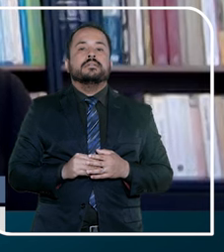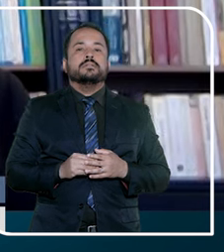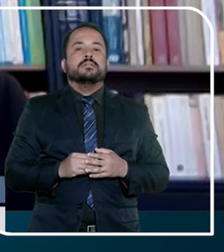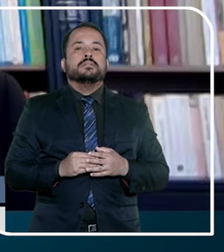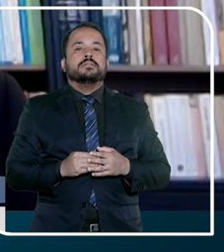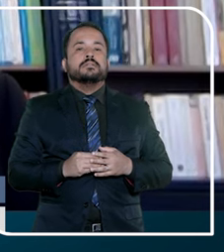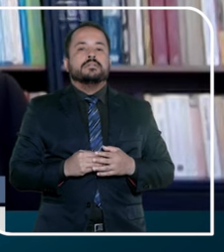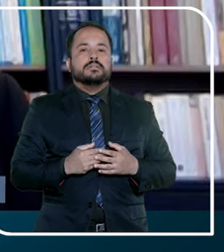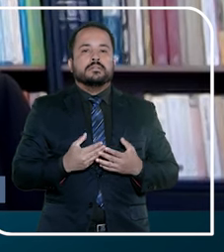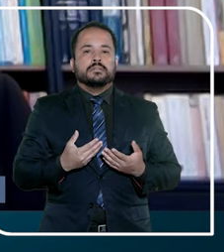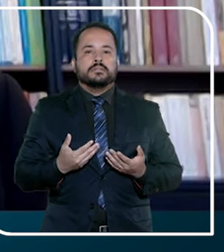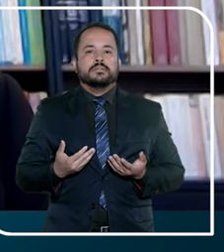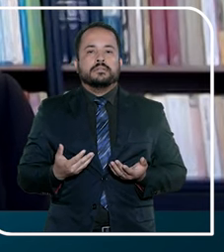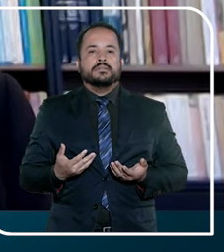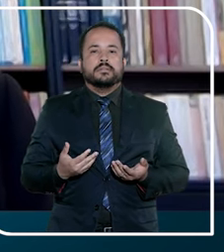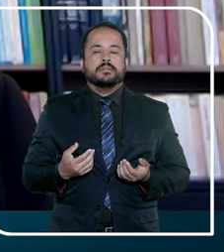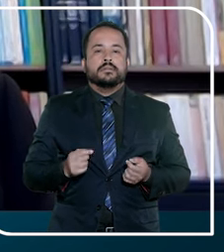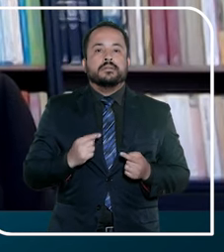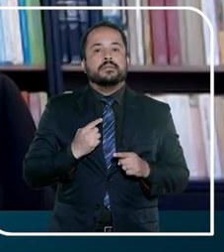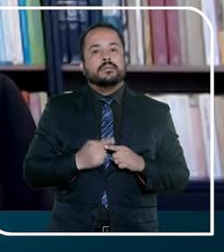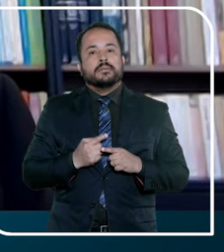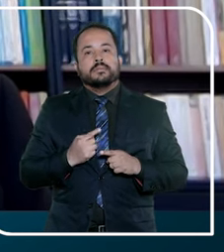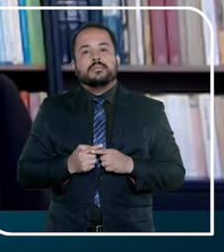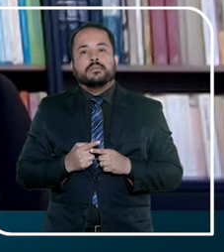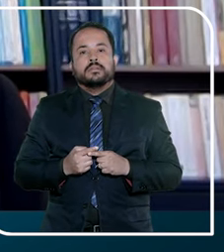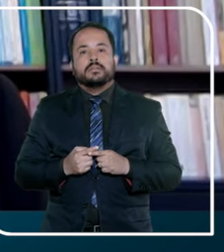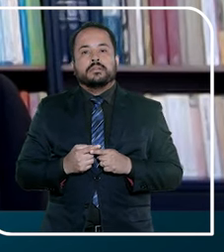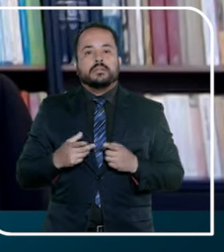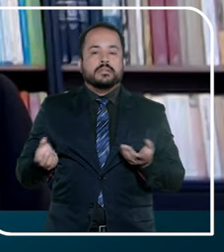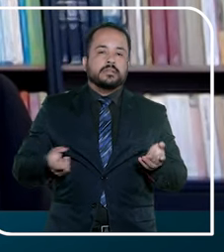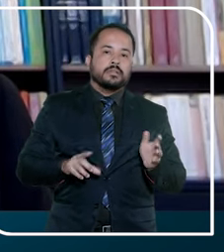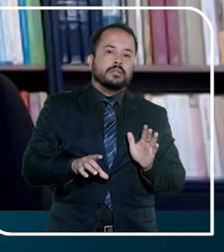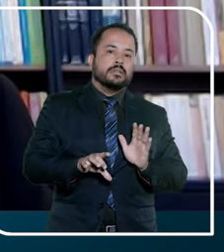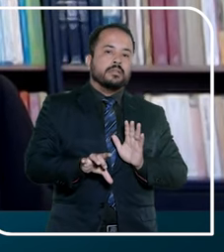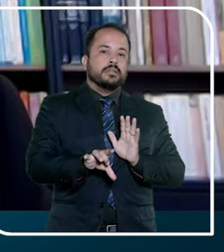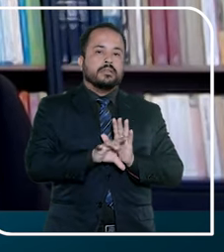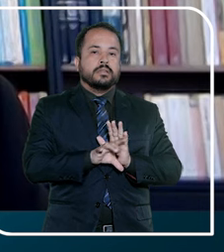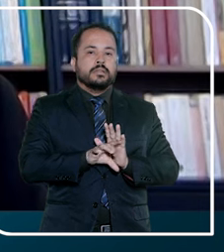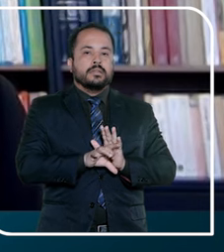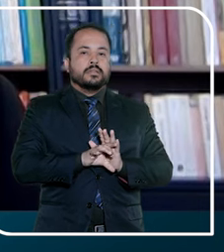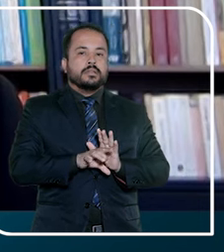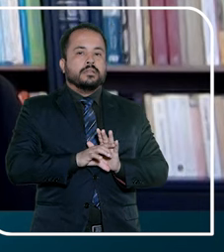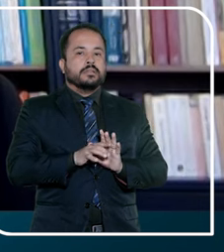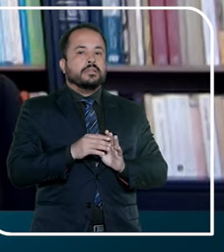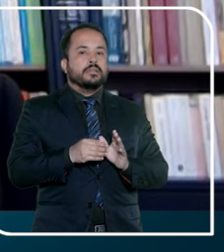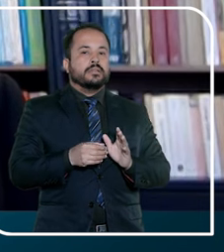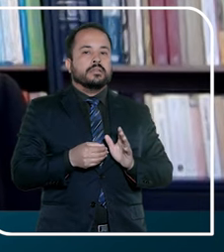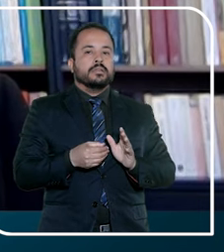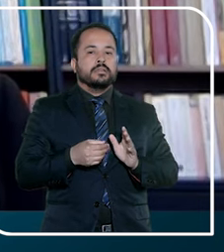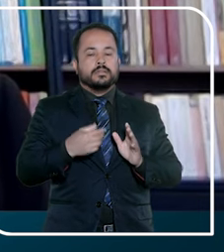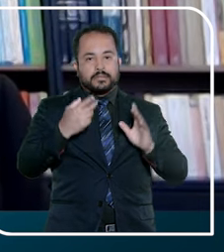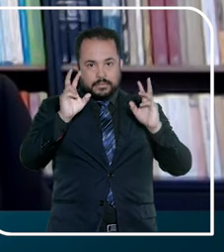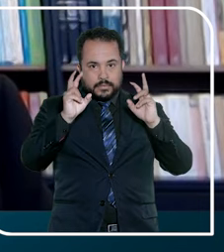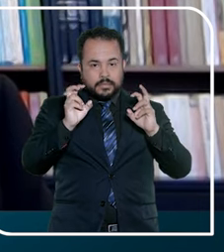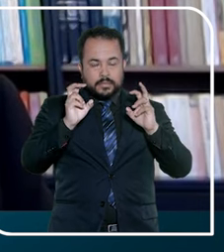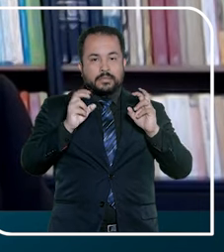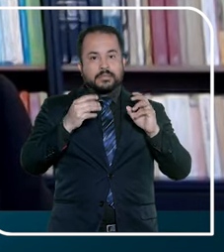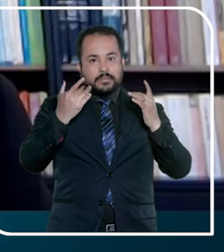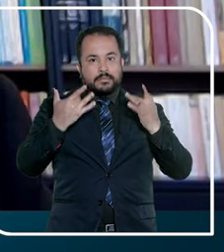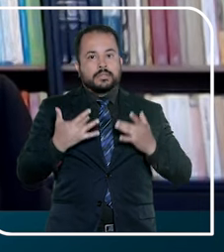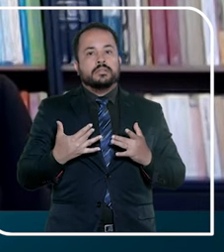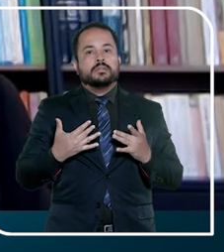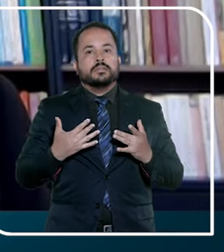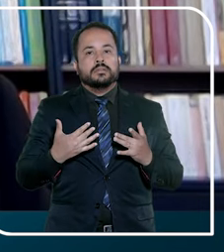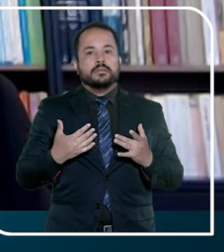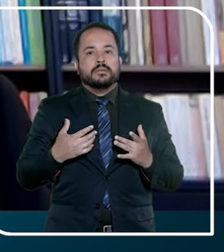particular porque a legislação que trata da da proteção à mulher ela é bastante mais